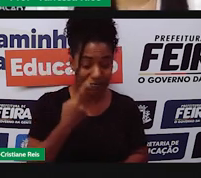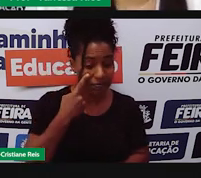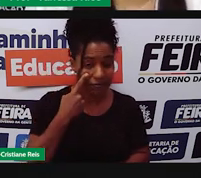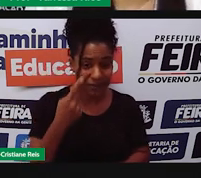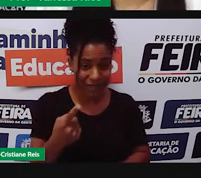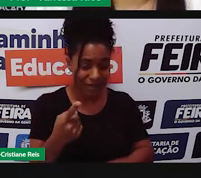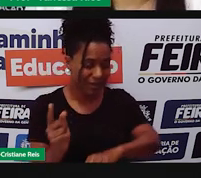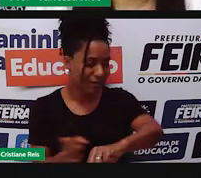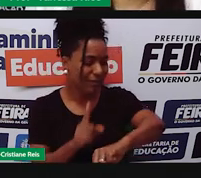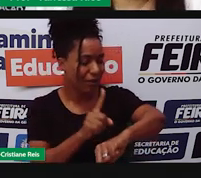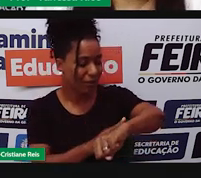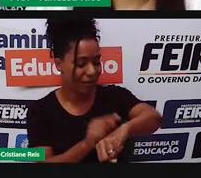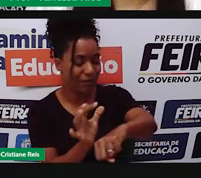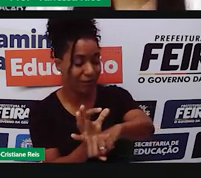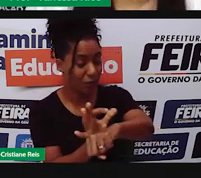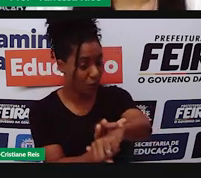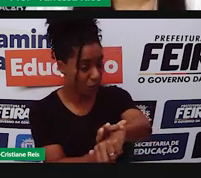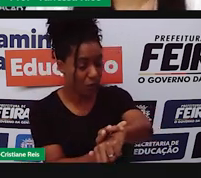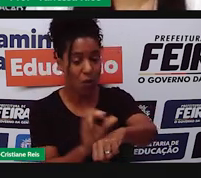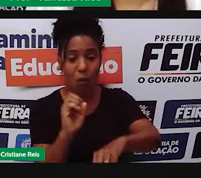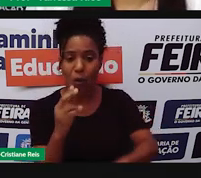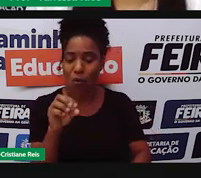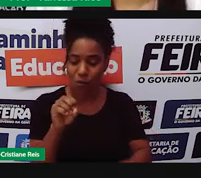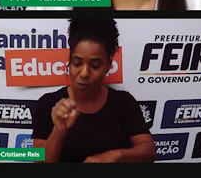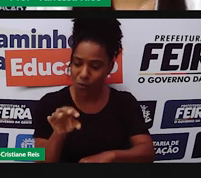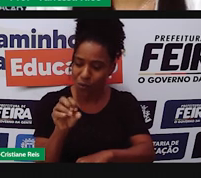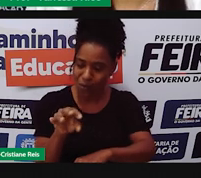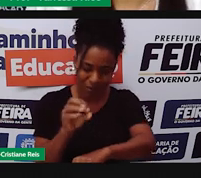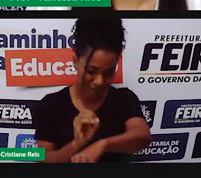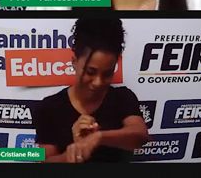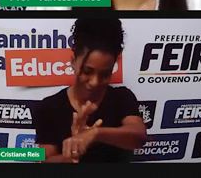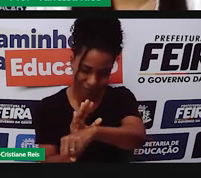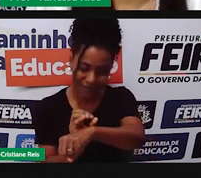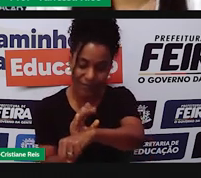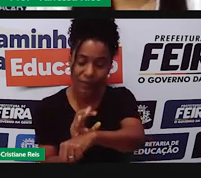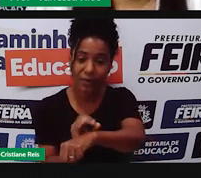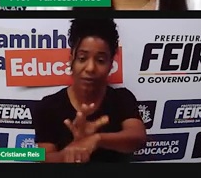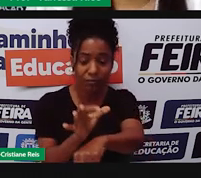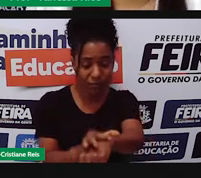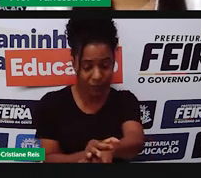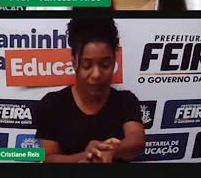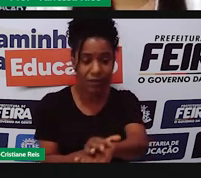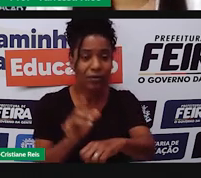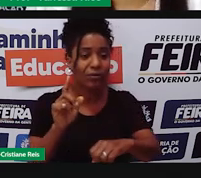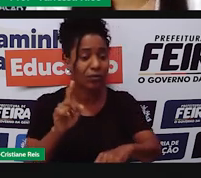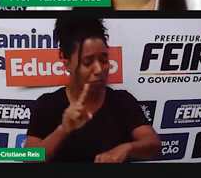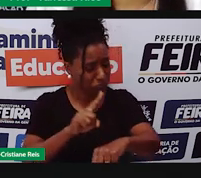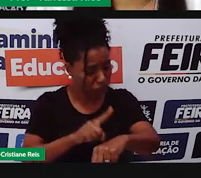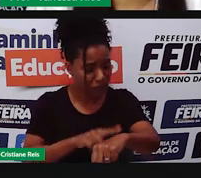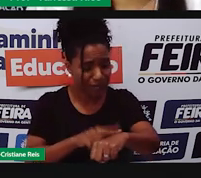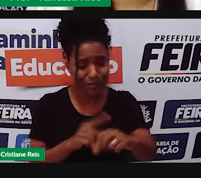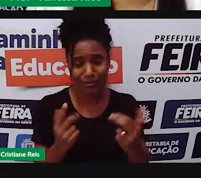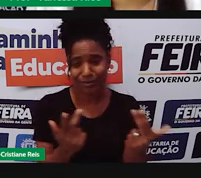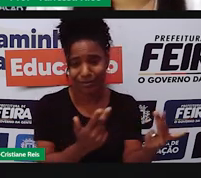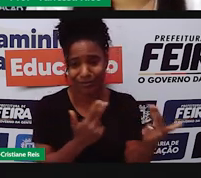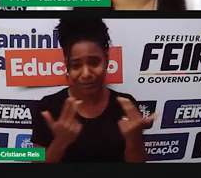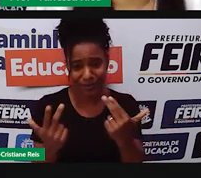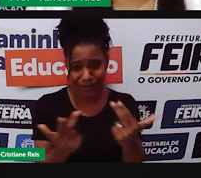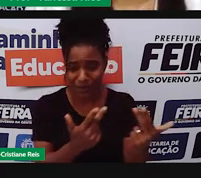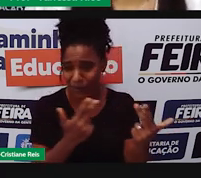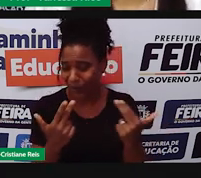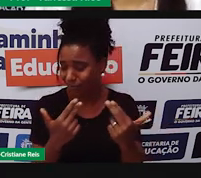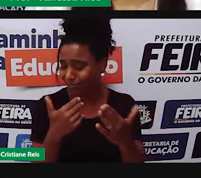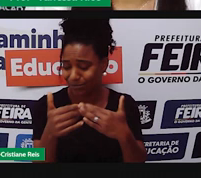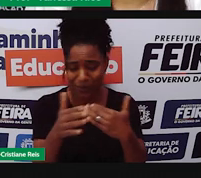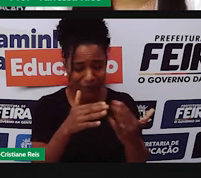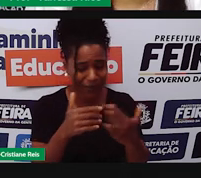digital quanto no relógio analógico, né? O tempo é medido usando as mesmas unidades. E aí, tanto faz o tipo de